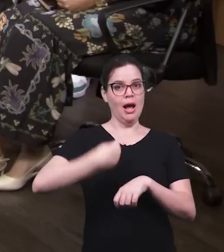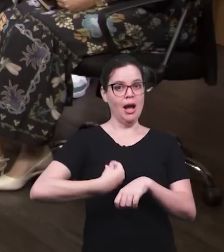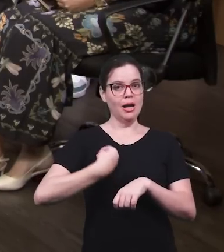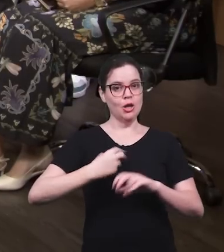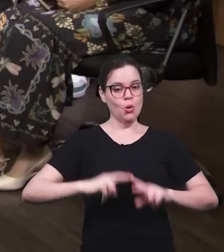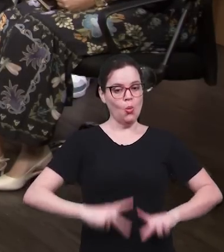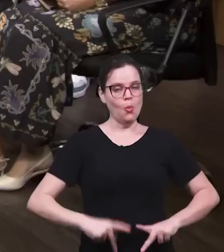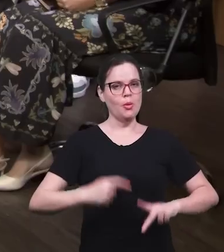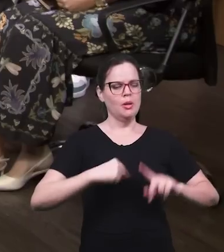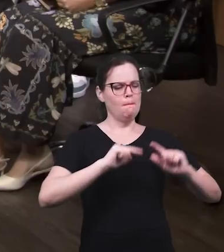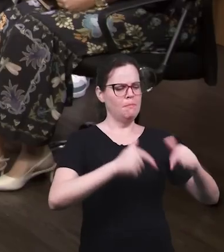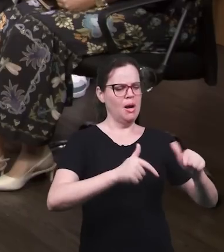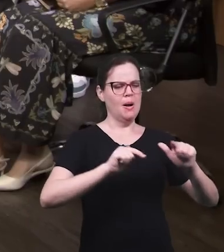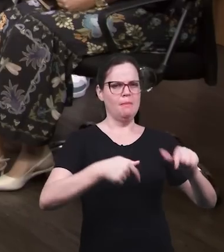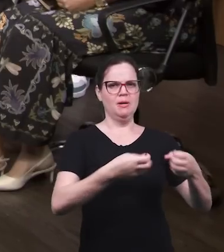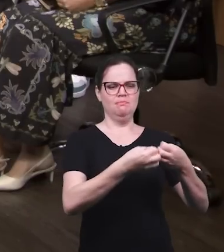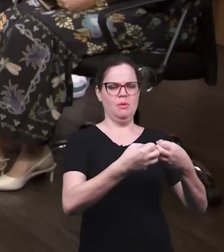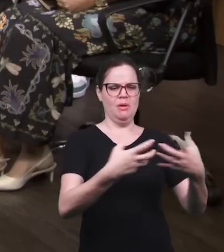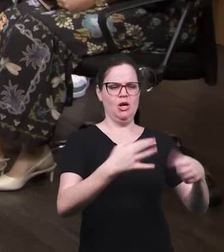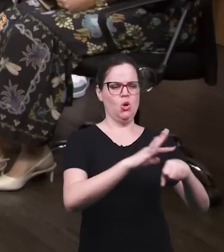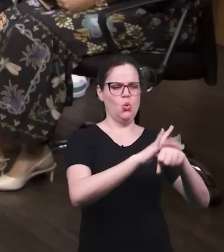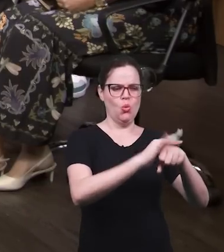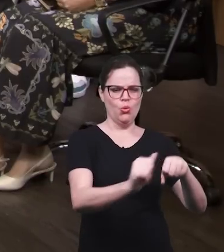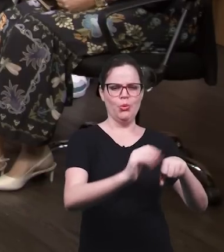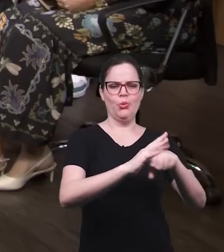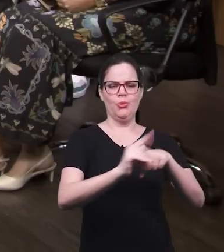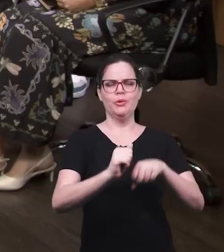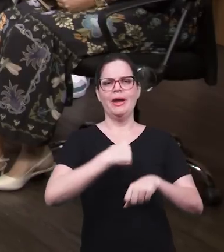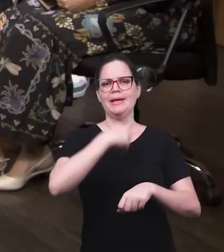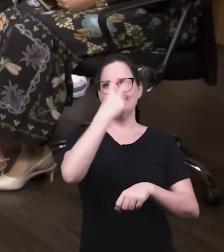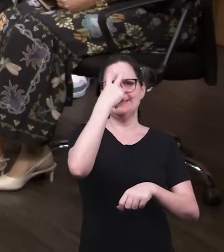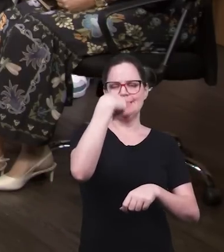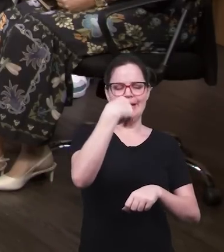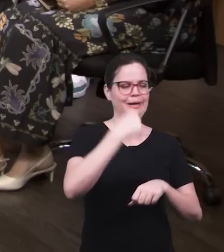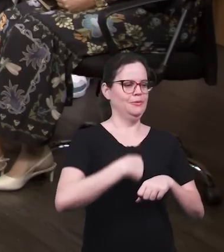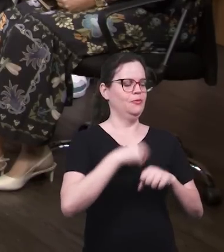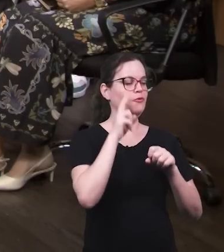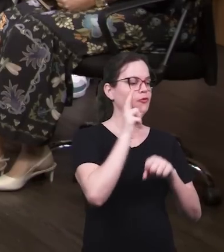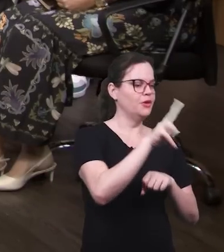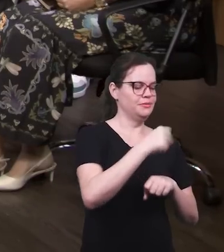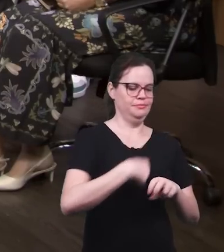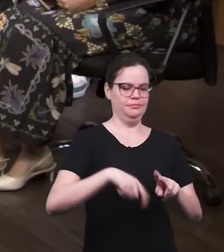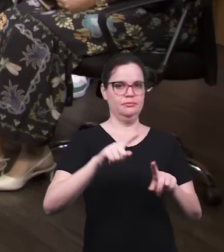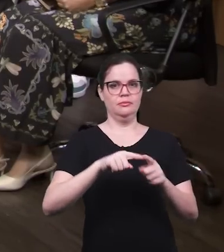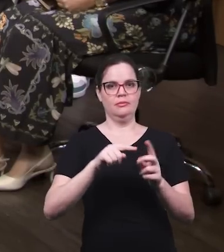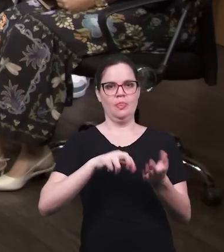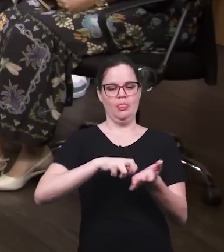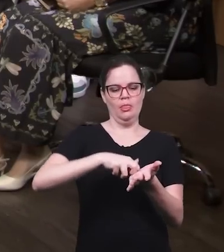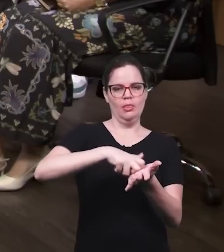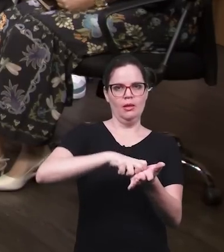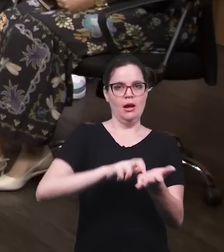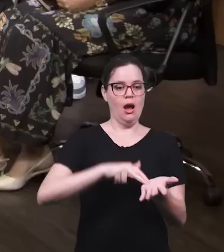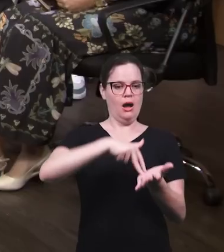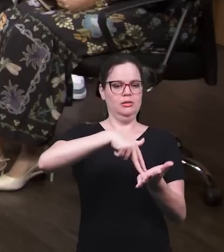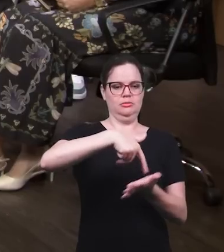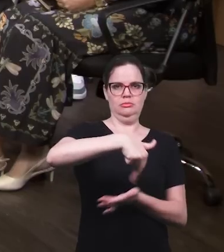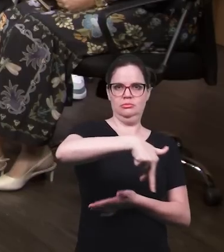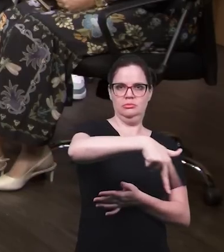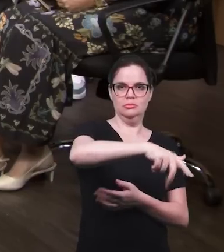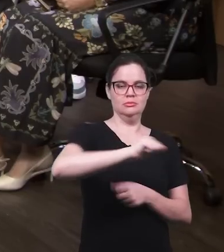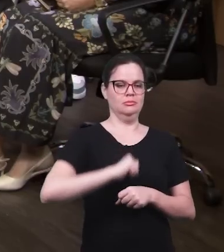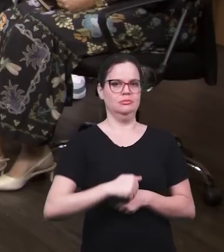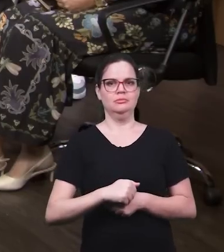curou muitas pessoas, Gabi, muitas. Curou o cego, veja. O paralítico, anda. Era cura